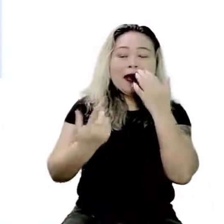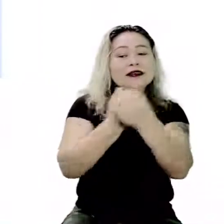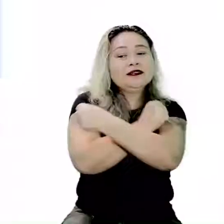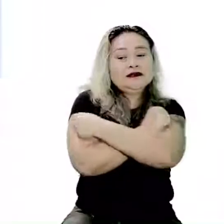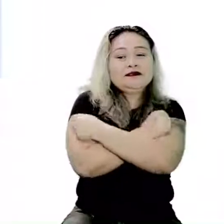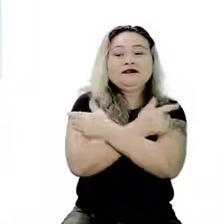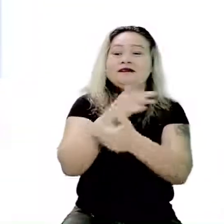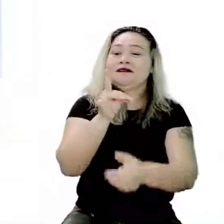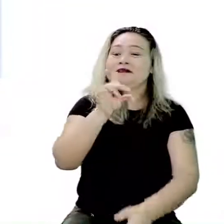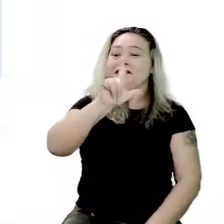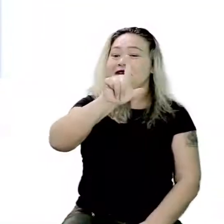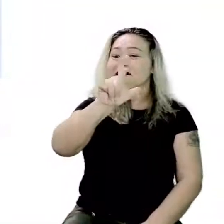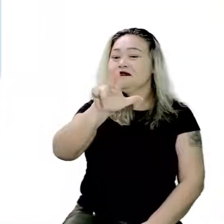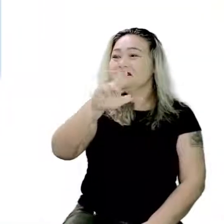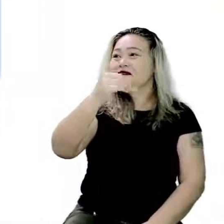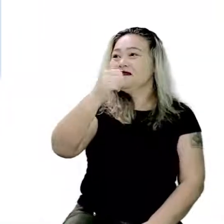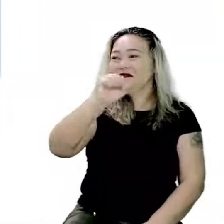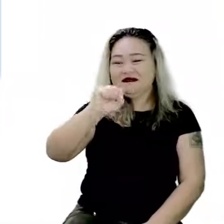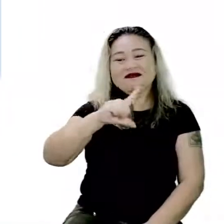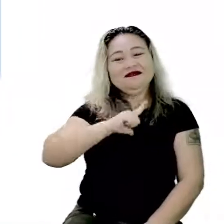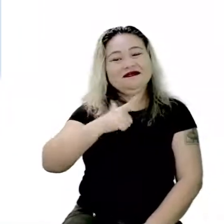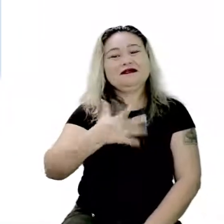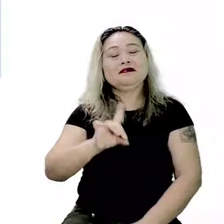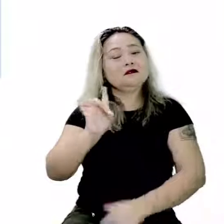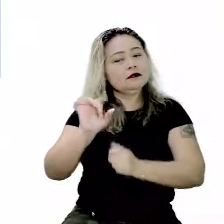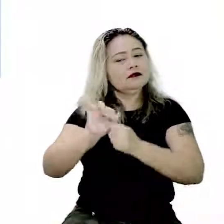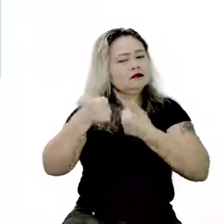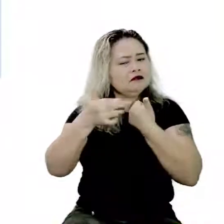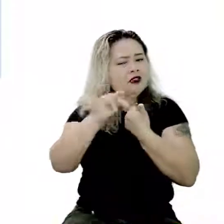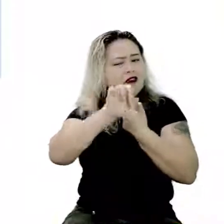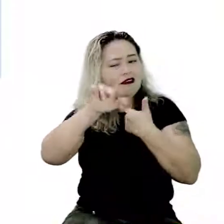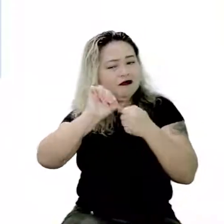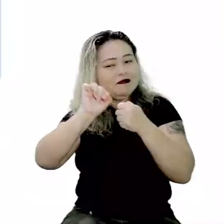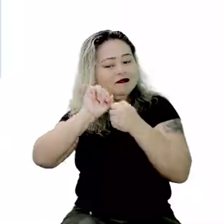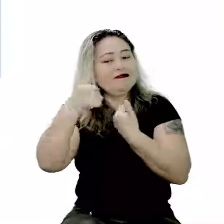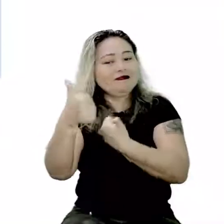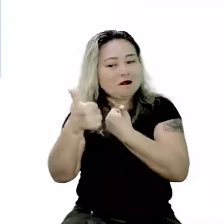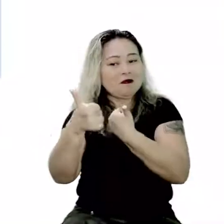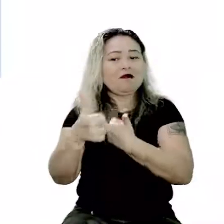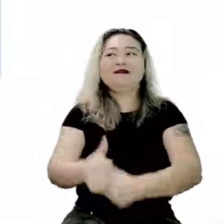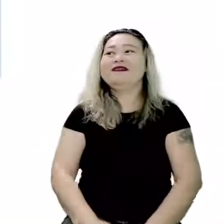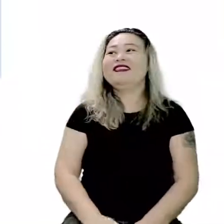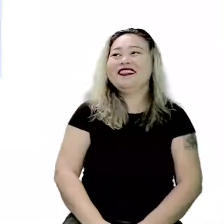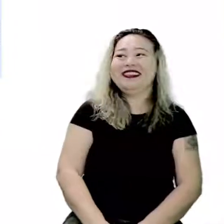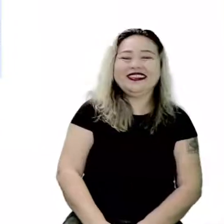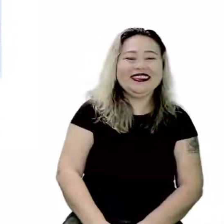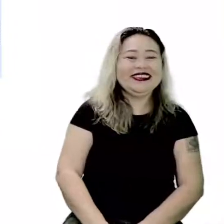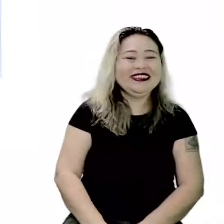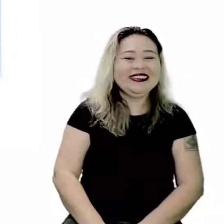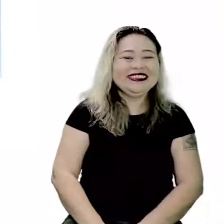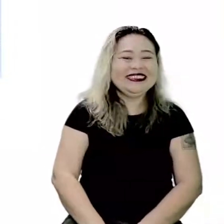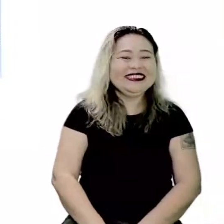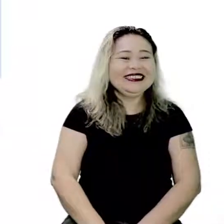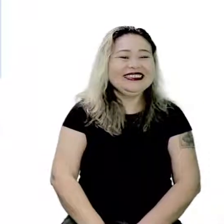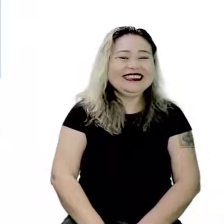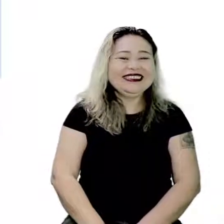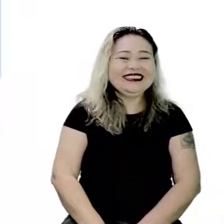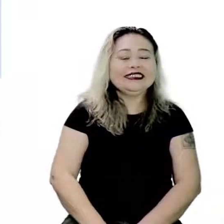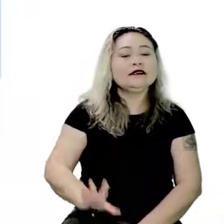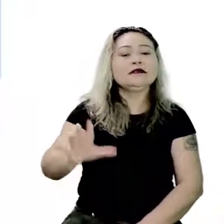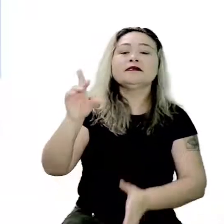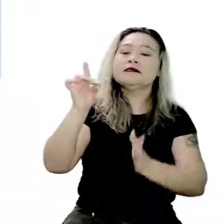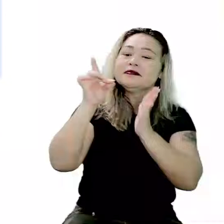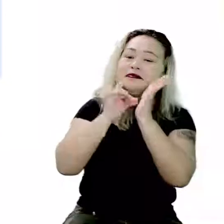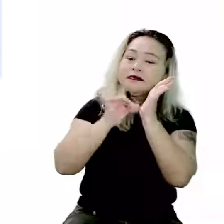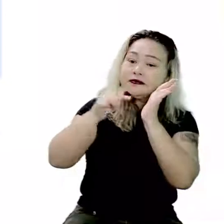abraço para o meu diretor Lucas, não é não, Lucas? Ele é fera, esse menino, Vamos lá. Então, na década